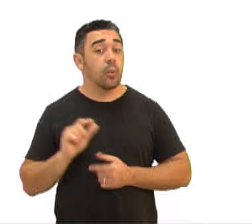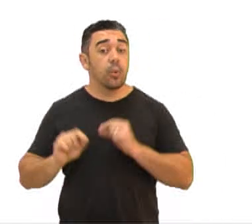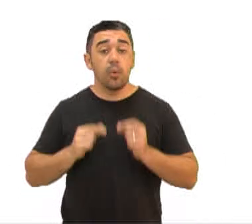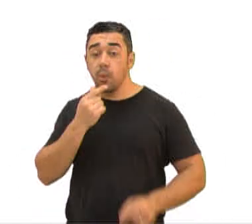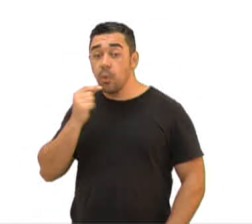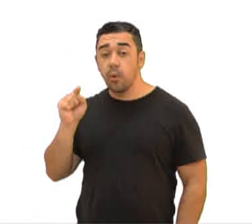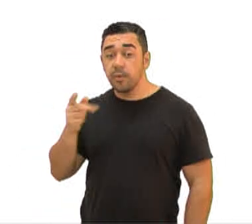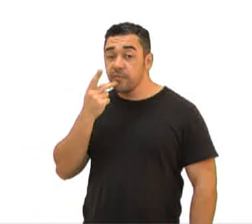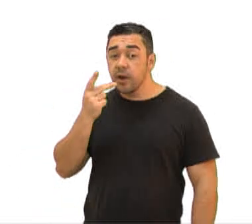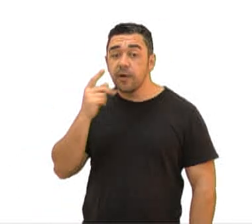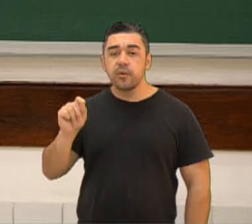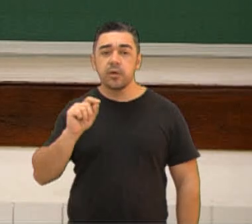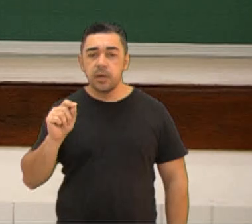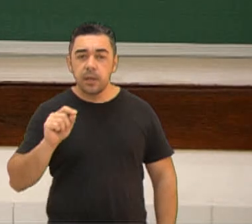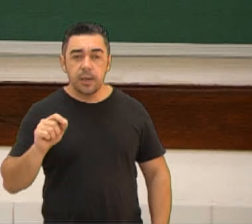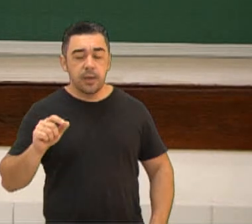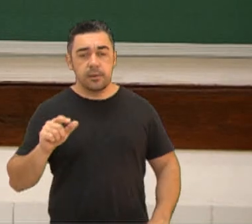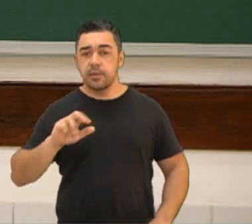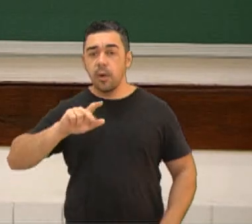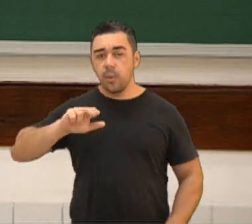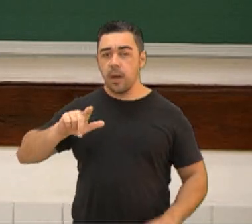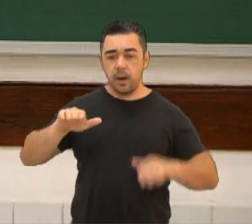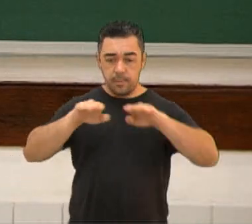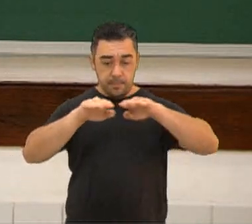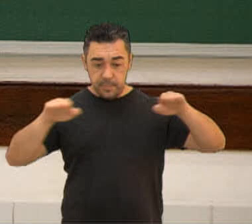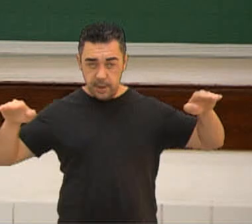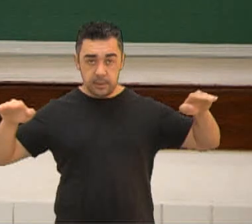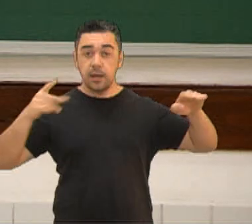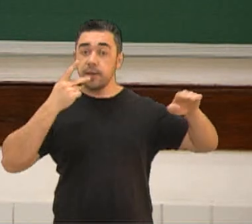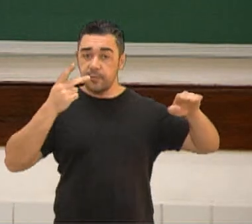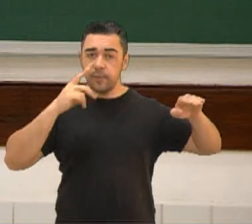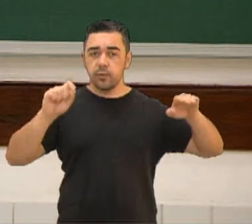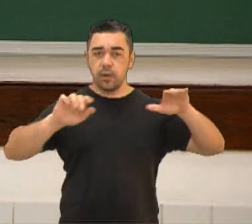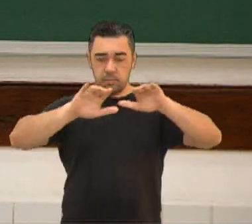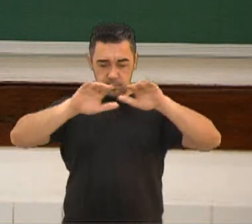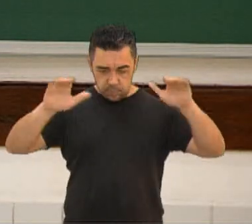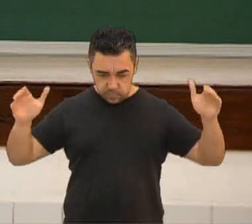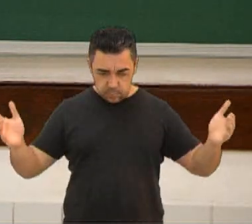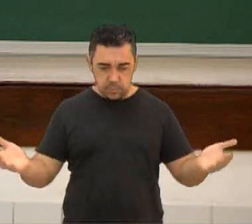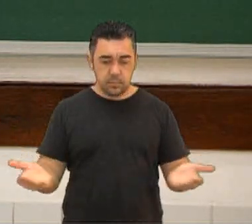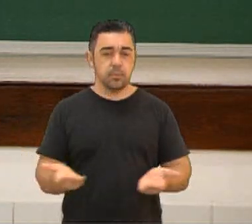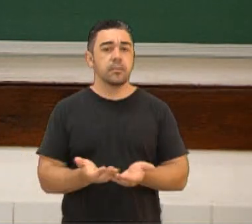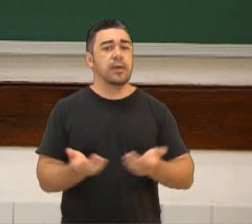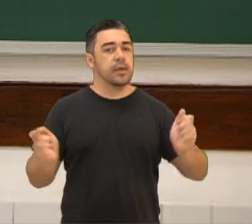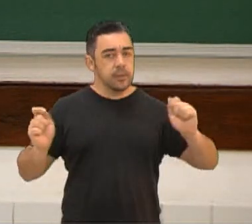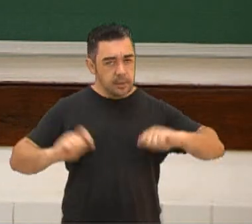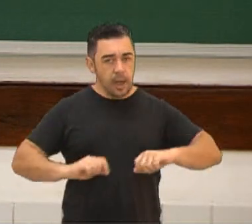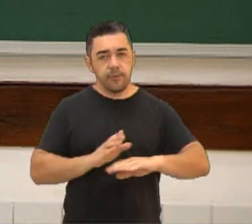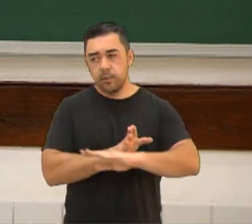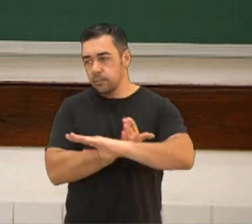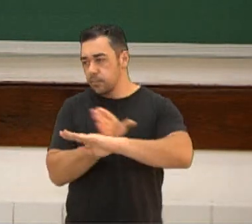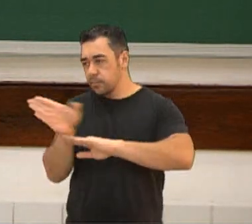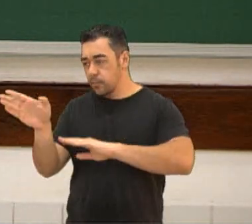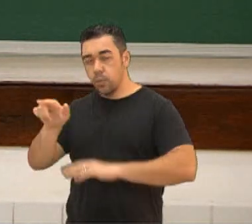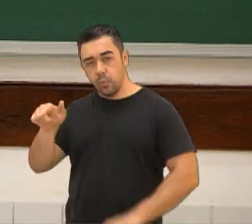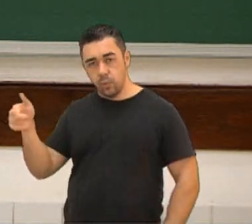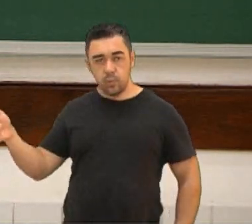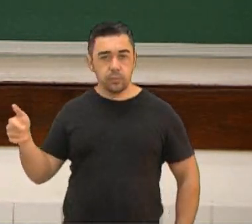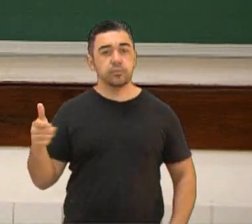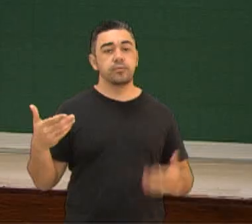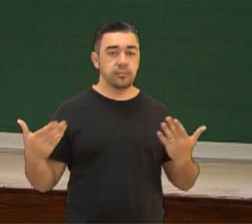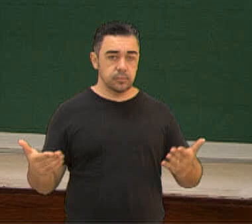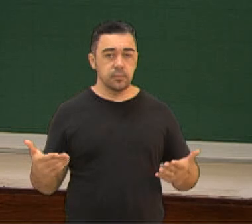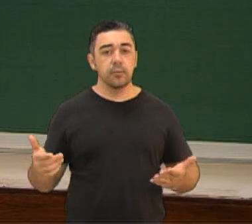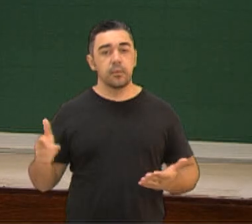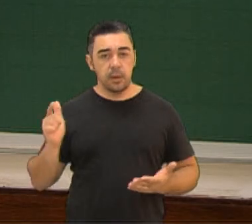dizia que a Terra era não era plana, então logo ele podia fazer a viagem por outro lado. E ele vai partir